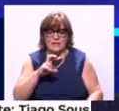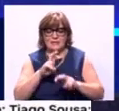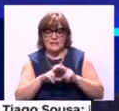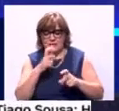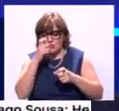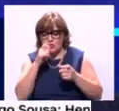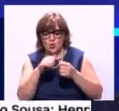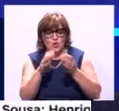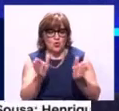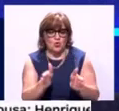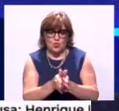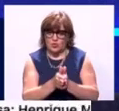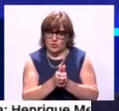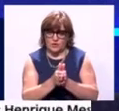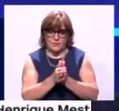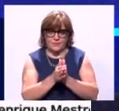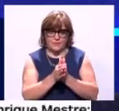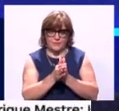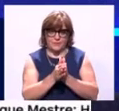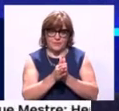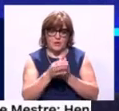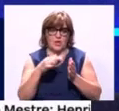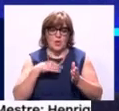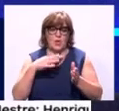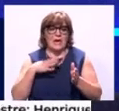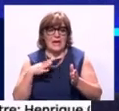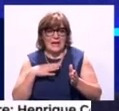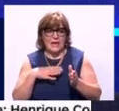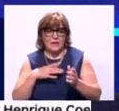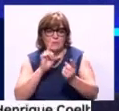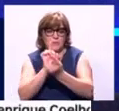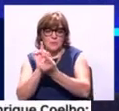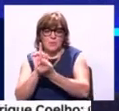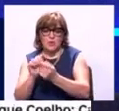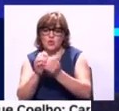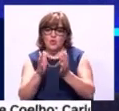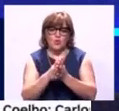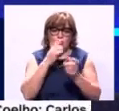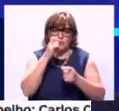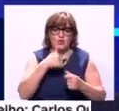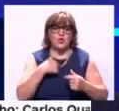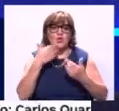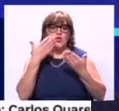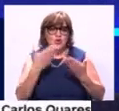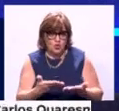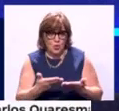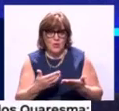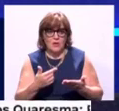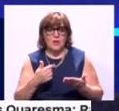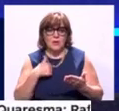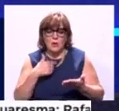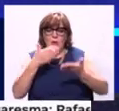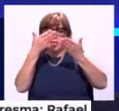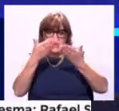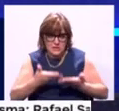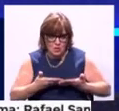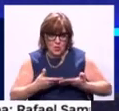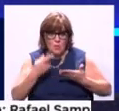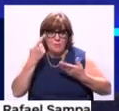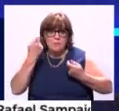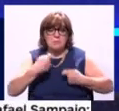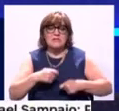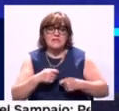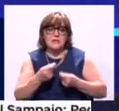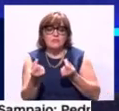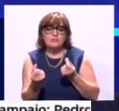pessoas todas, Júlio. Eu quero estar com as pessoas todas, eu quero me sentar. Eu sou um, eu serei um